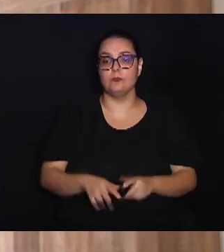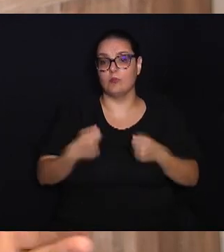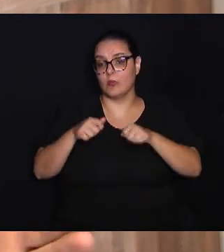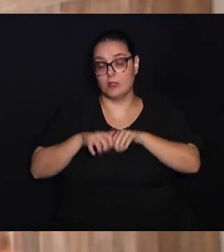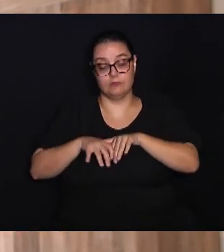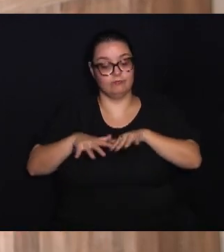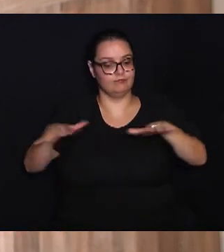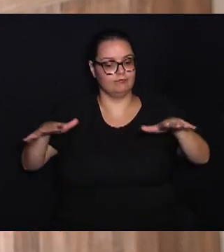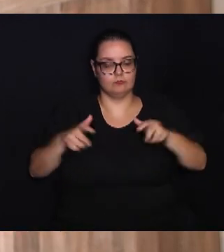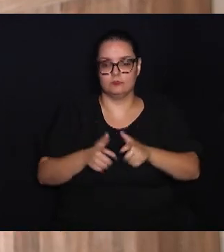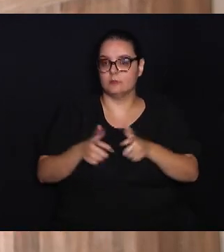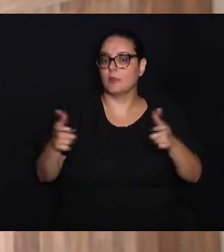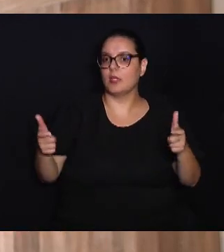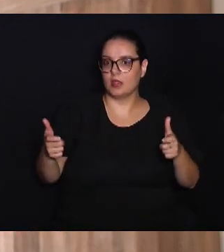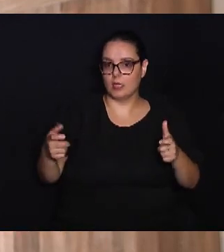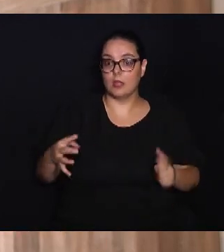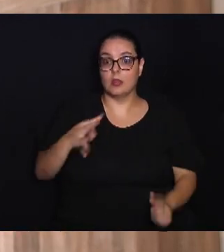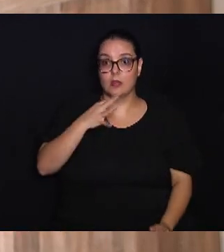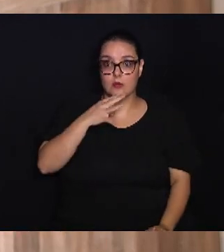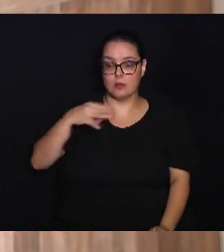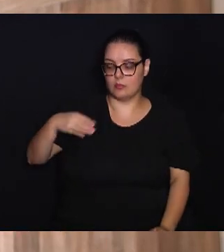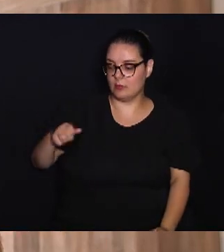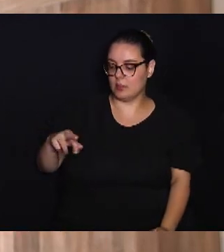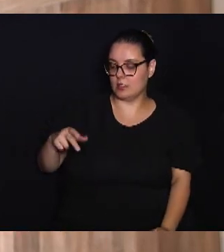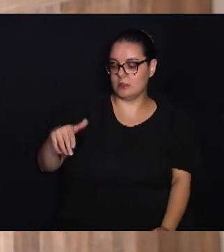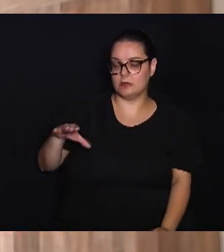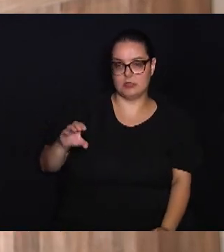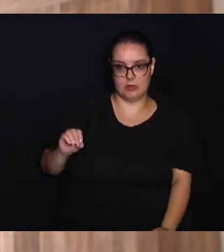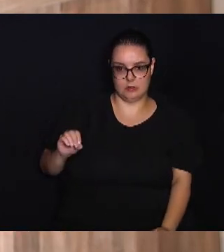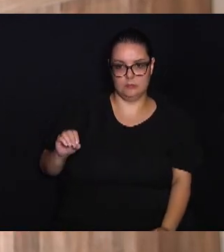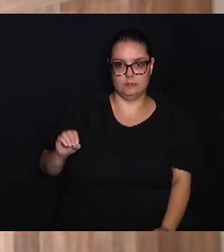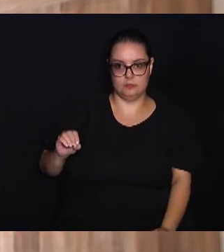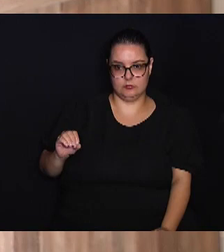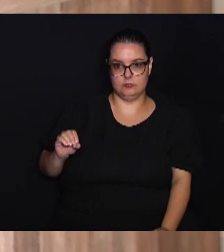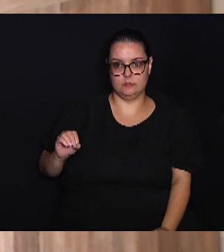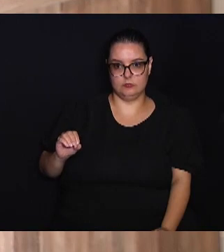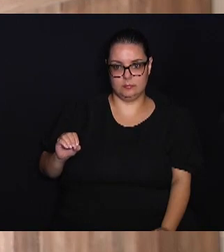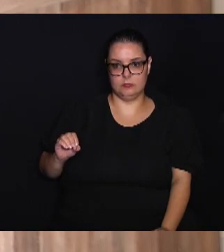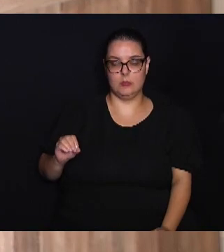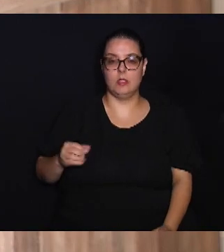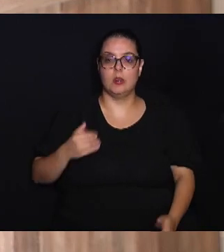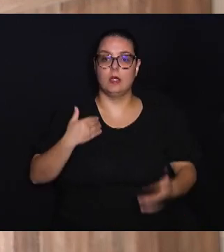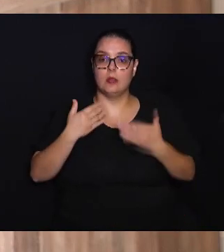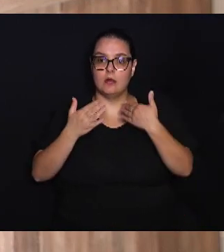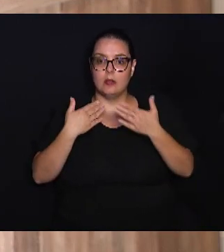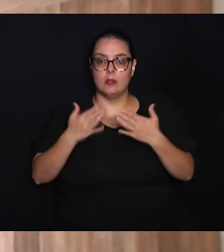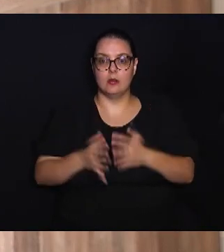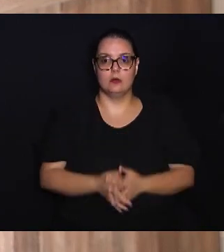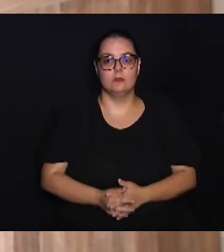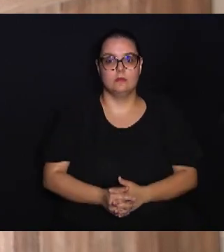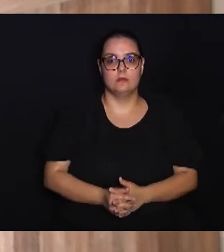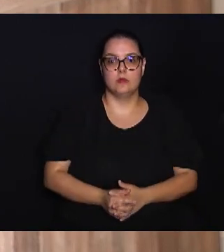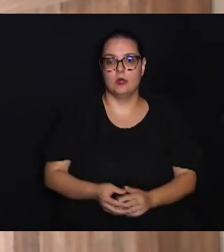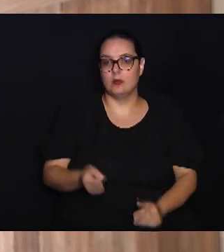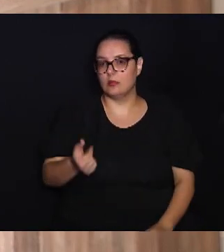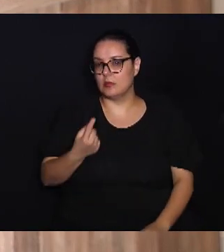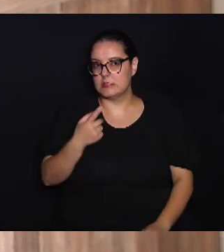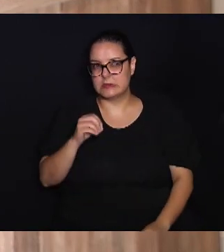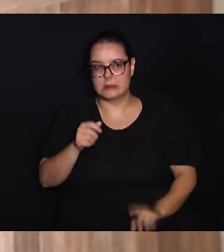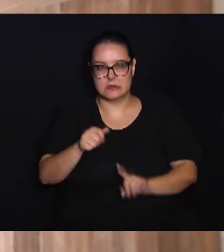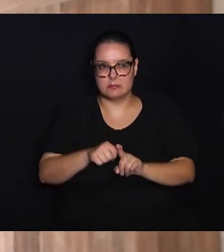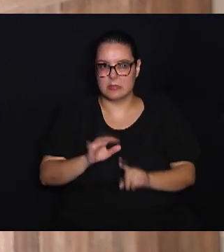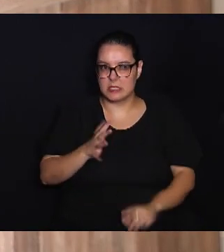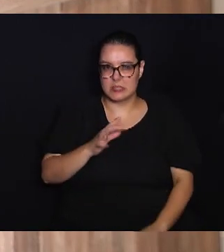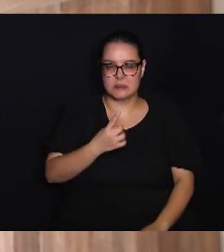precisava expandir tá conheci o Marcelo Marcelo conversamos durante quase 10 meses